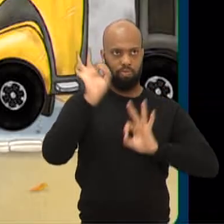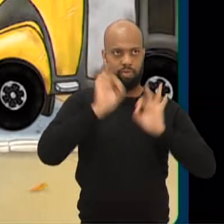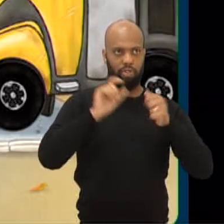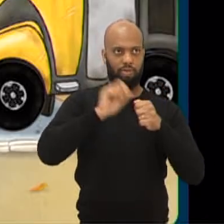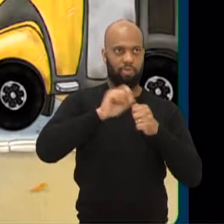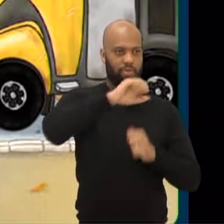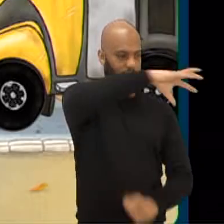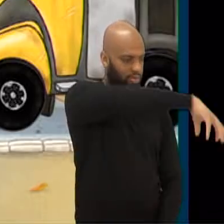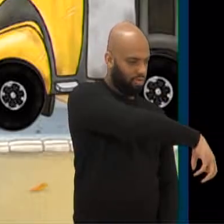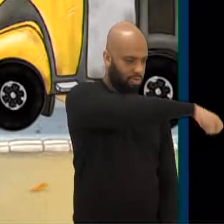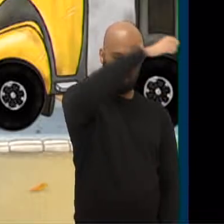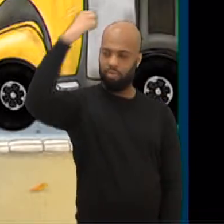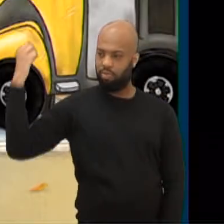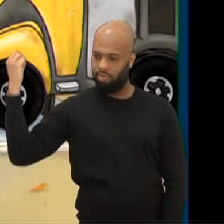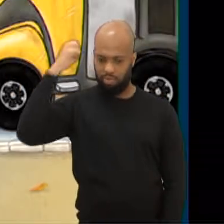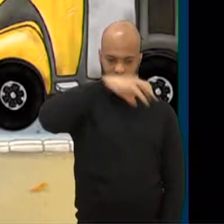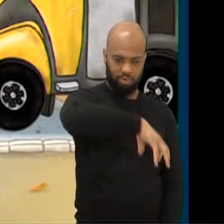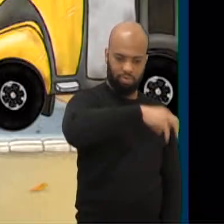no lugar.